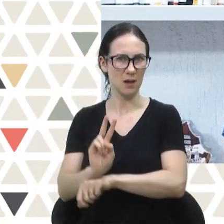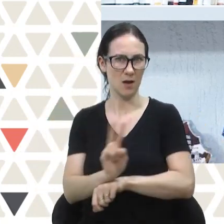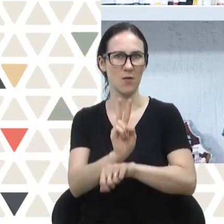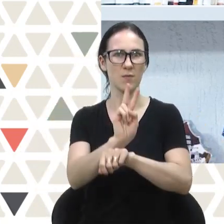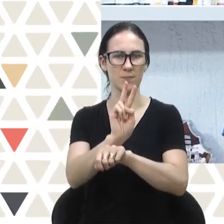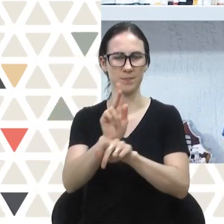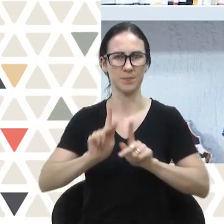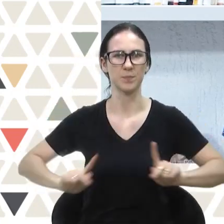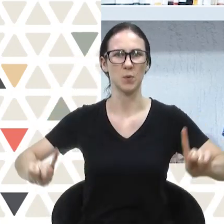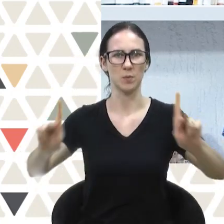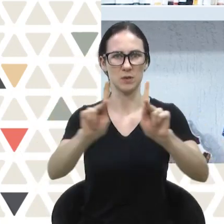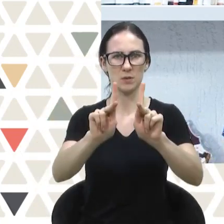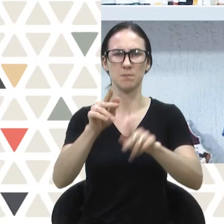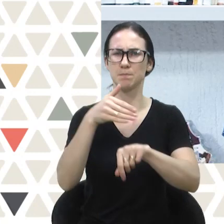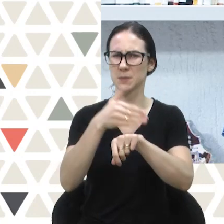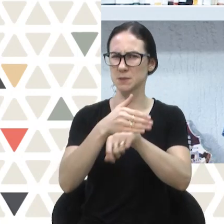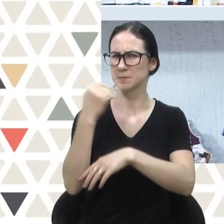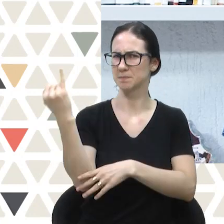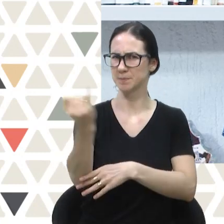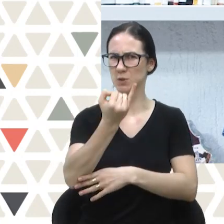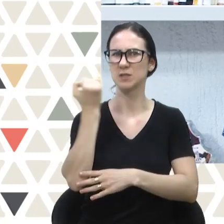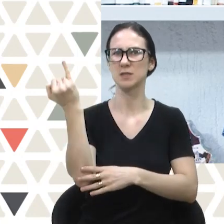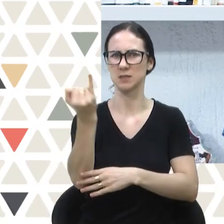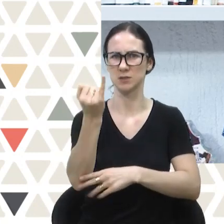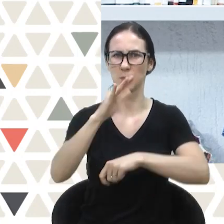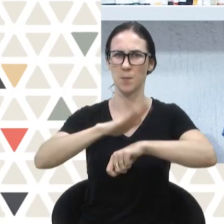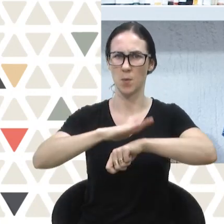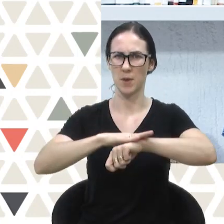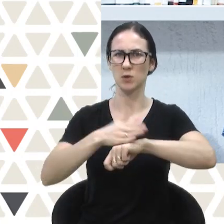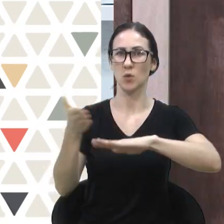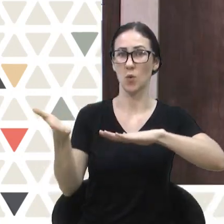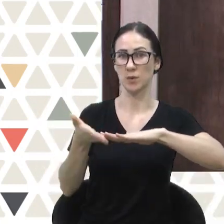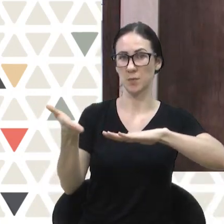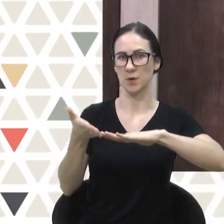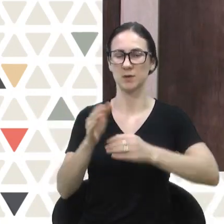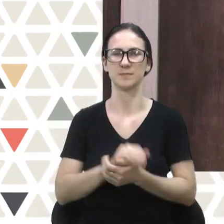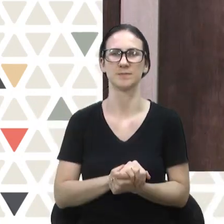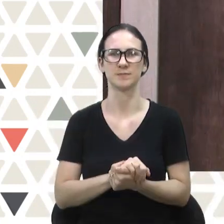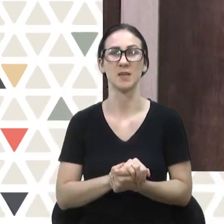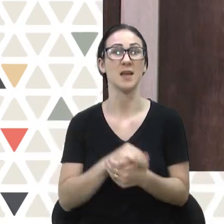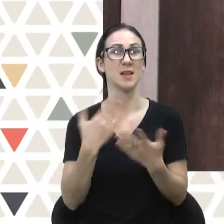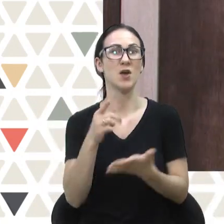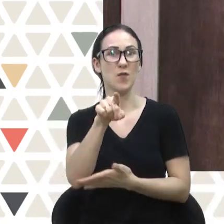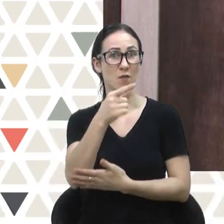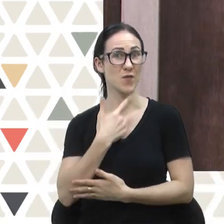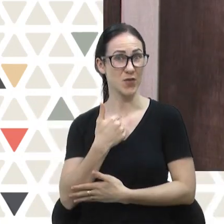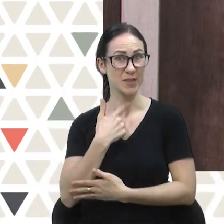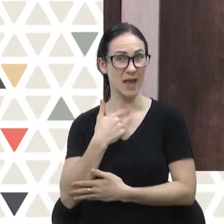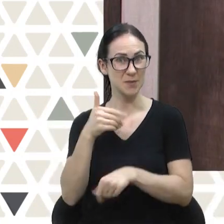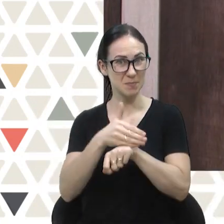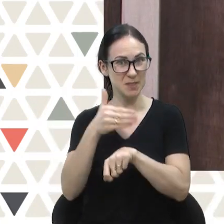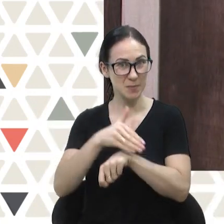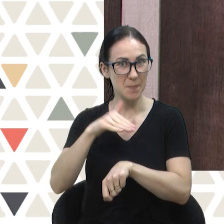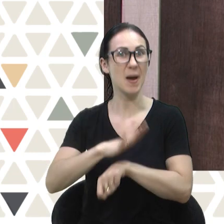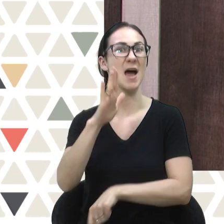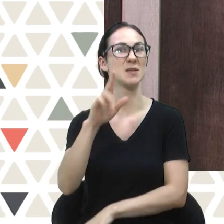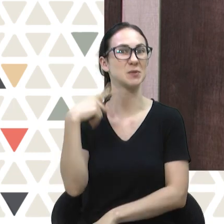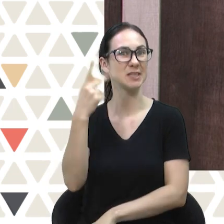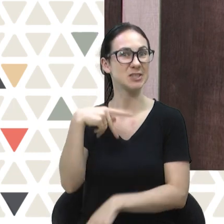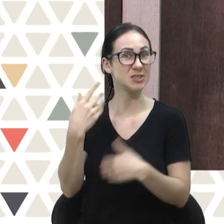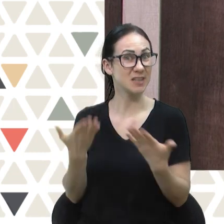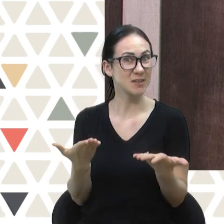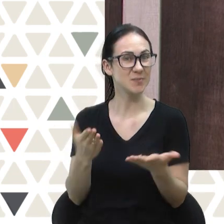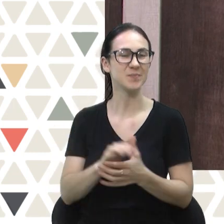população. Participação é fundamental na época contemporânea. E aí, deu vontade de participar mais da